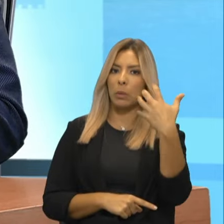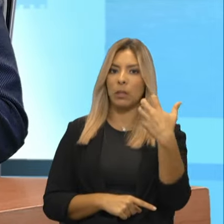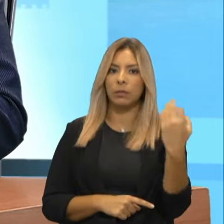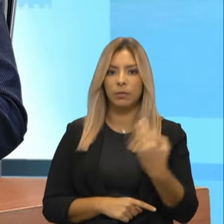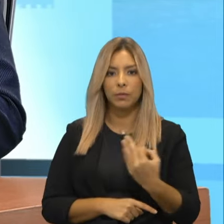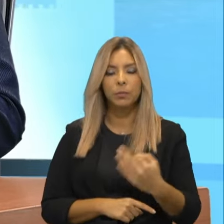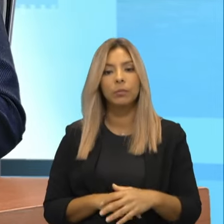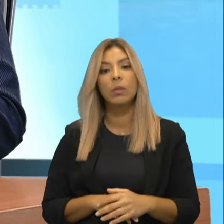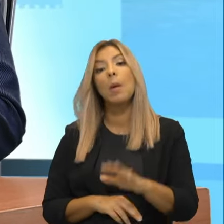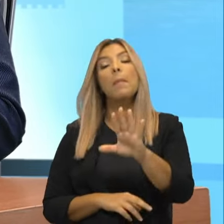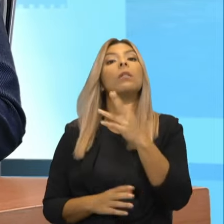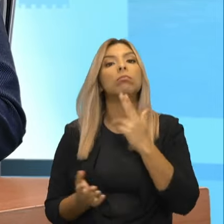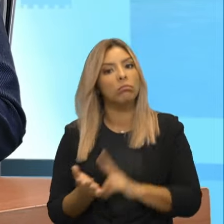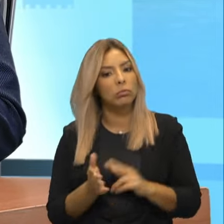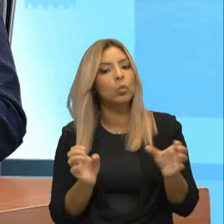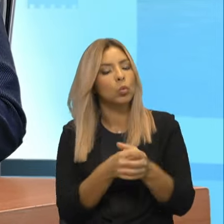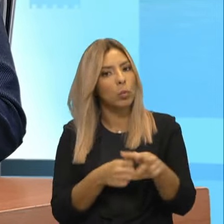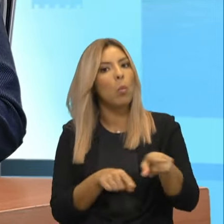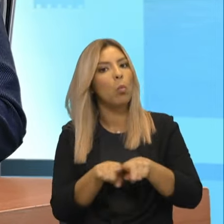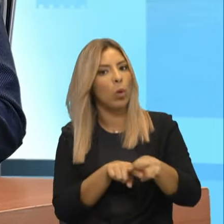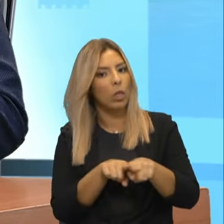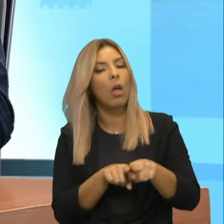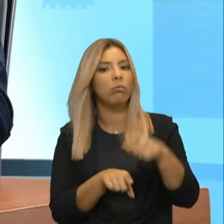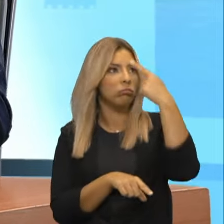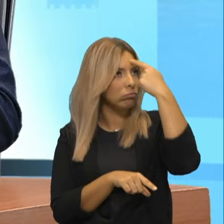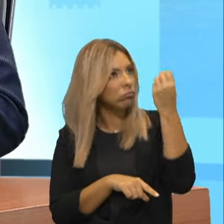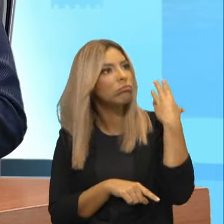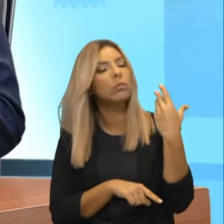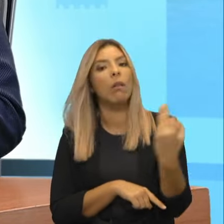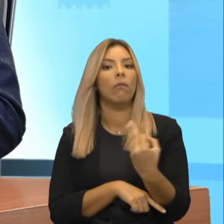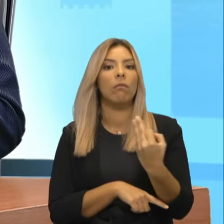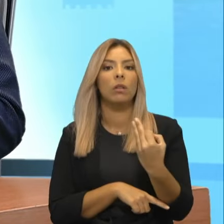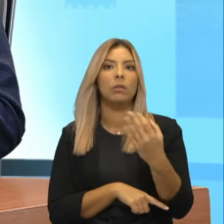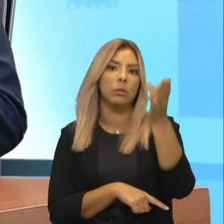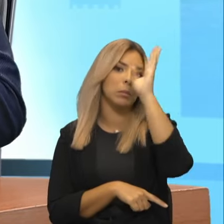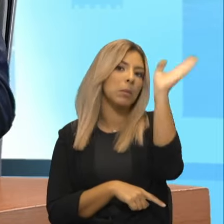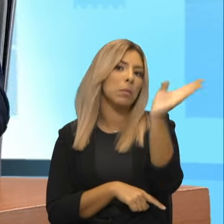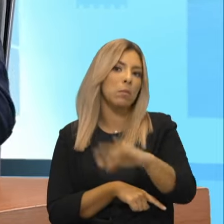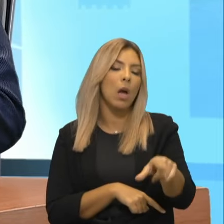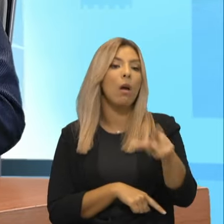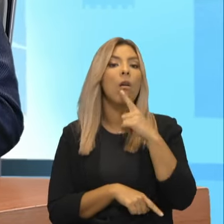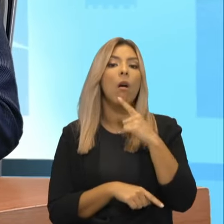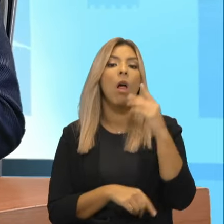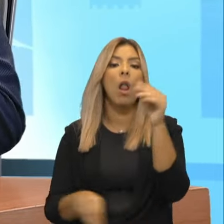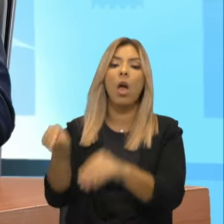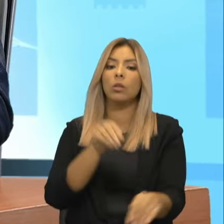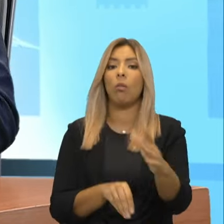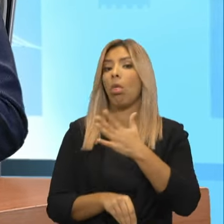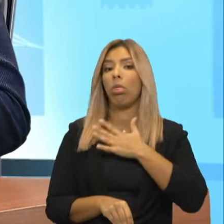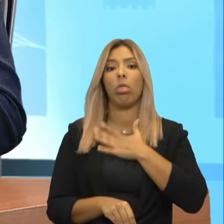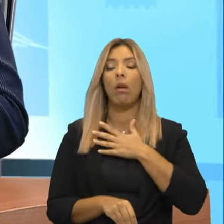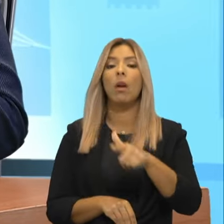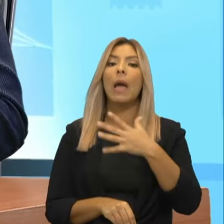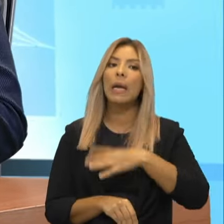entanto, revela que a classe política entende e dá um sinal aos cidadãos: sabemos que vocês não querem eleições, sabemos que vocês querem que nos